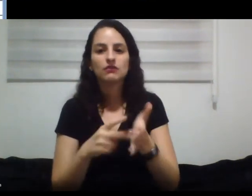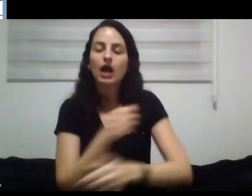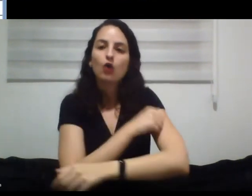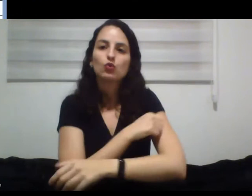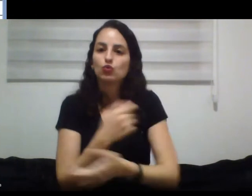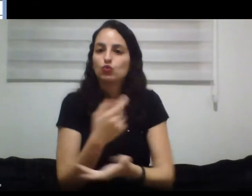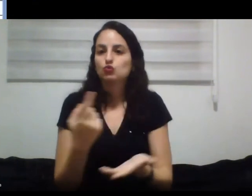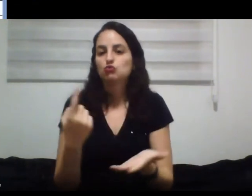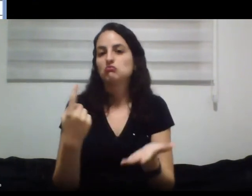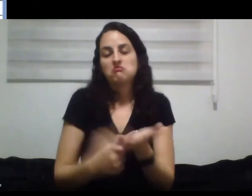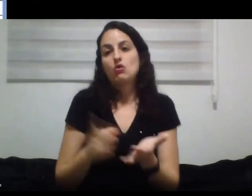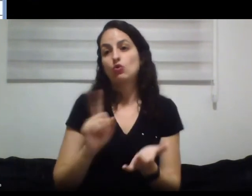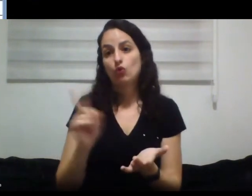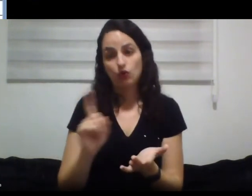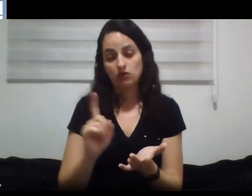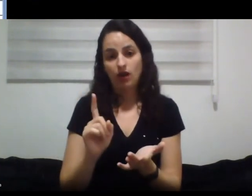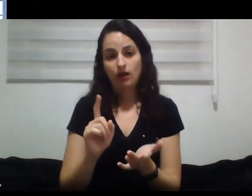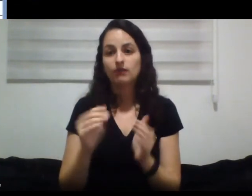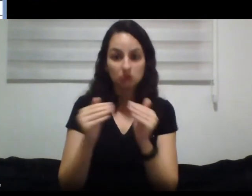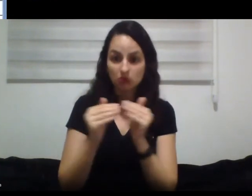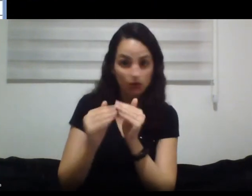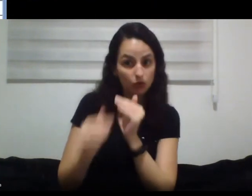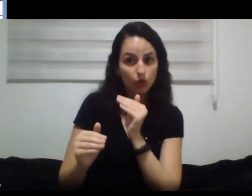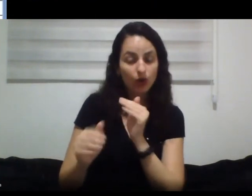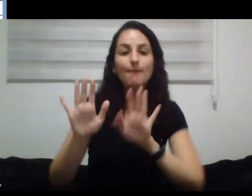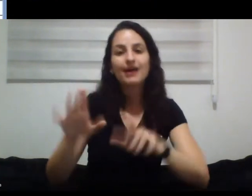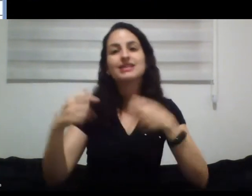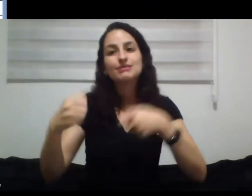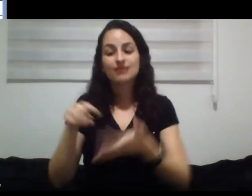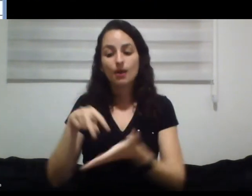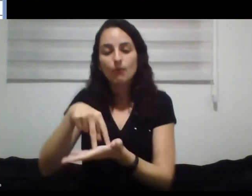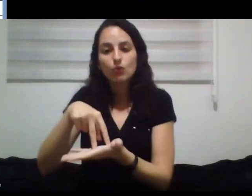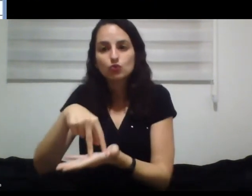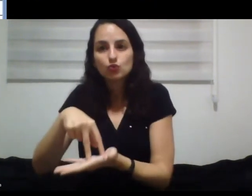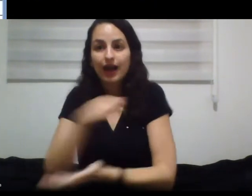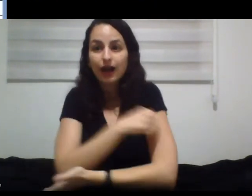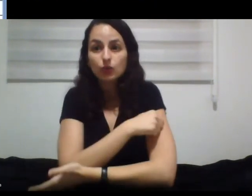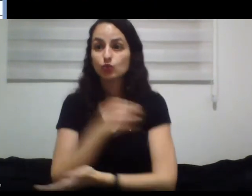aluno tem que entender que ele tem 4 créditos de